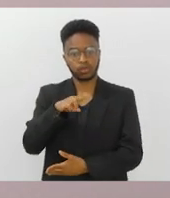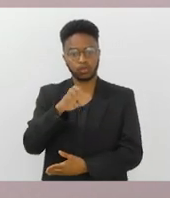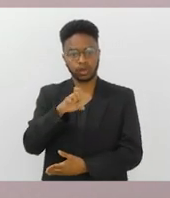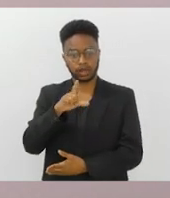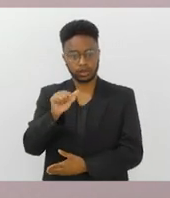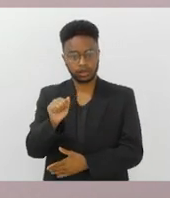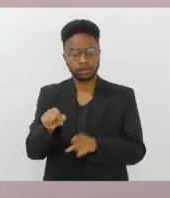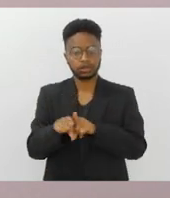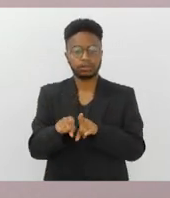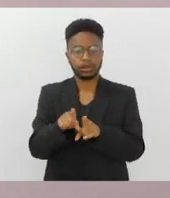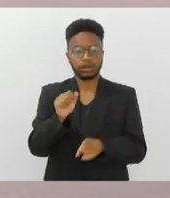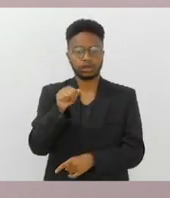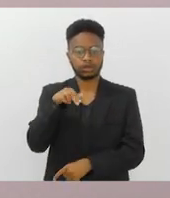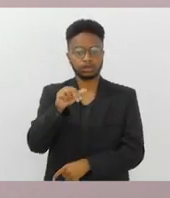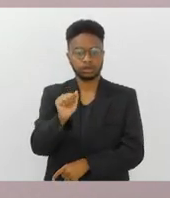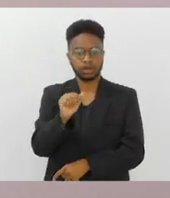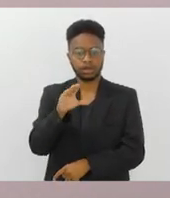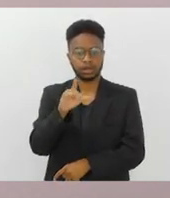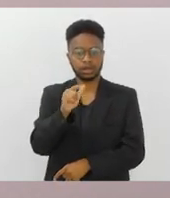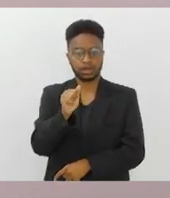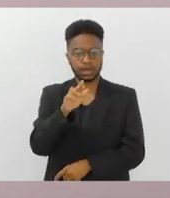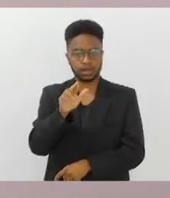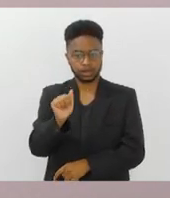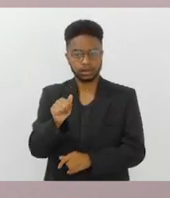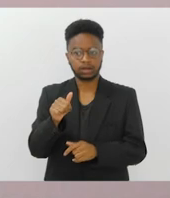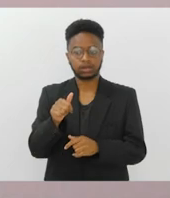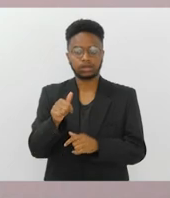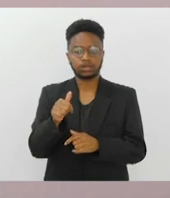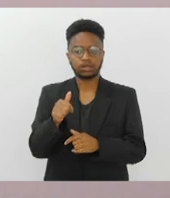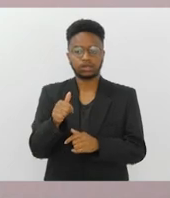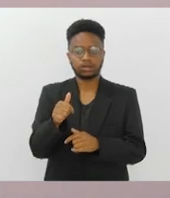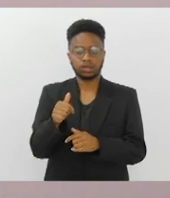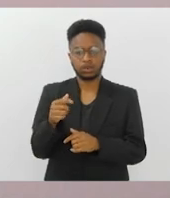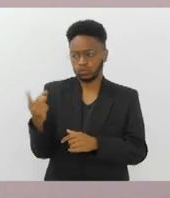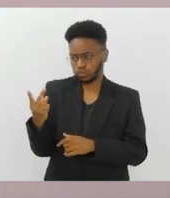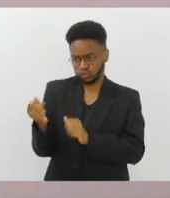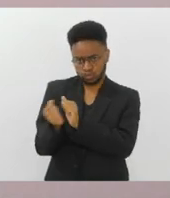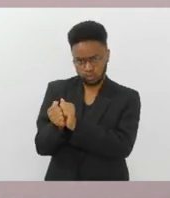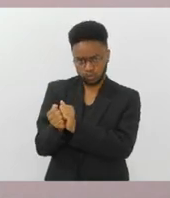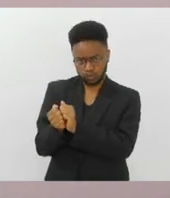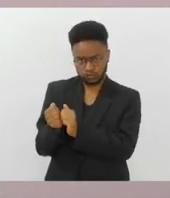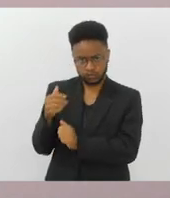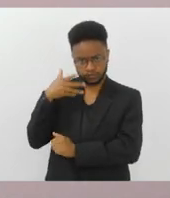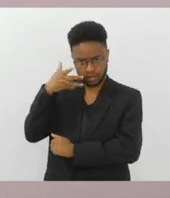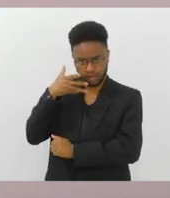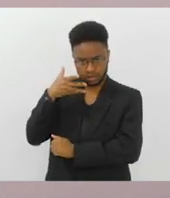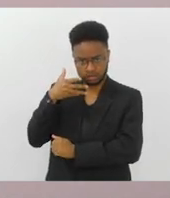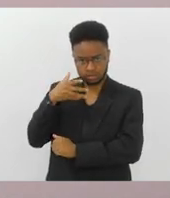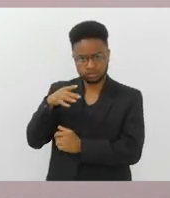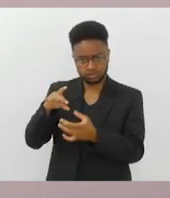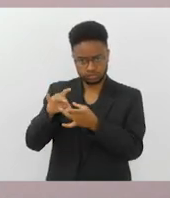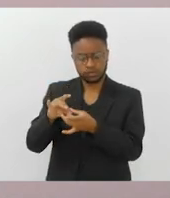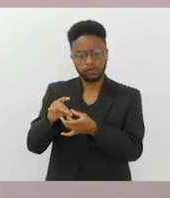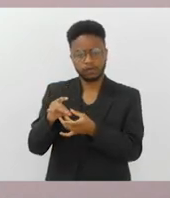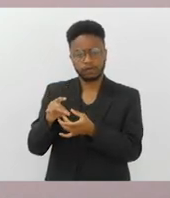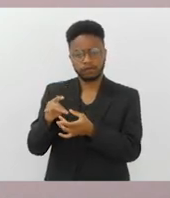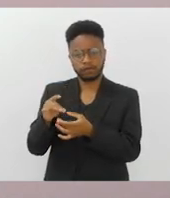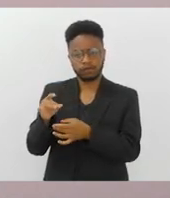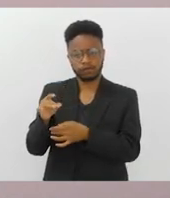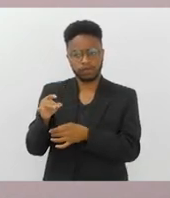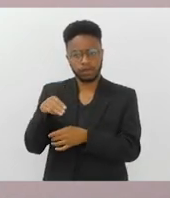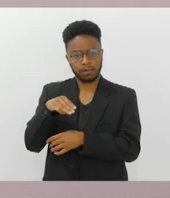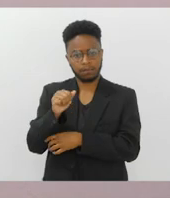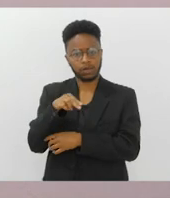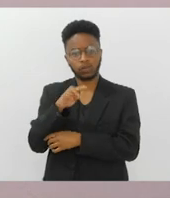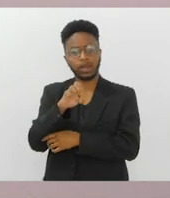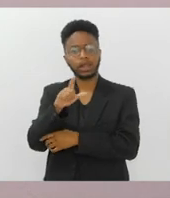Ana Clara, que são da Faculdade de Farmácia da UF. São as duas juntas, vão dividir a fala? Uhum. Pode ser a Manuela ou